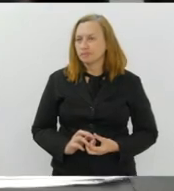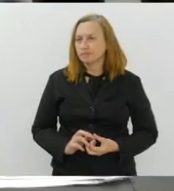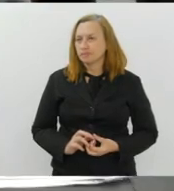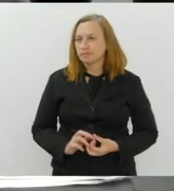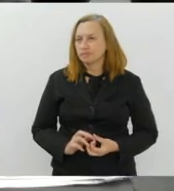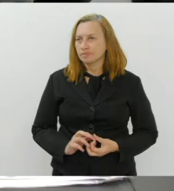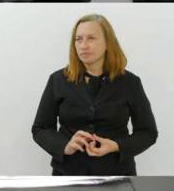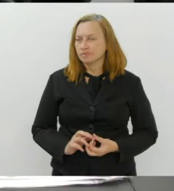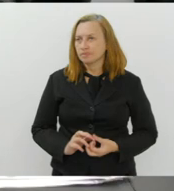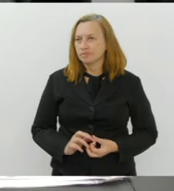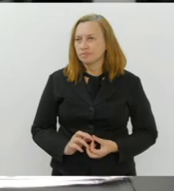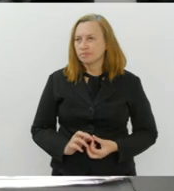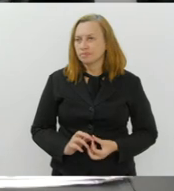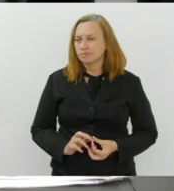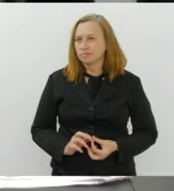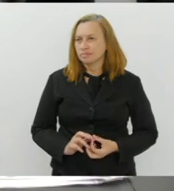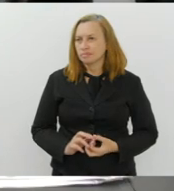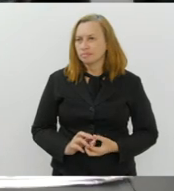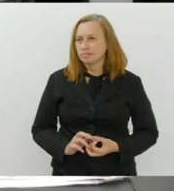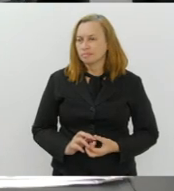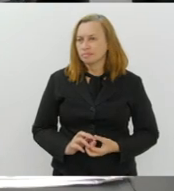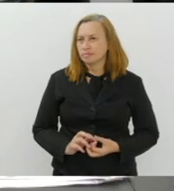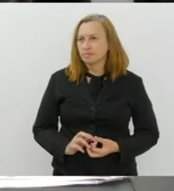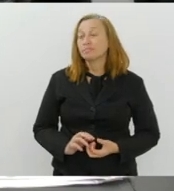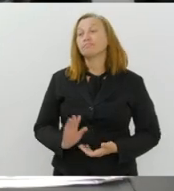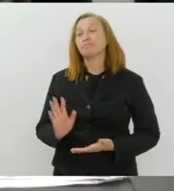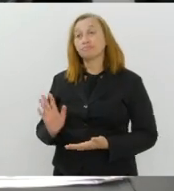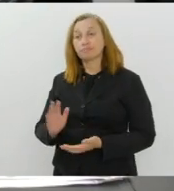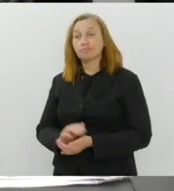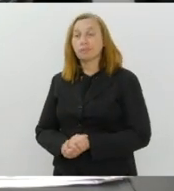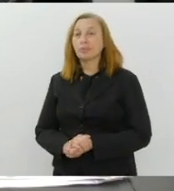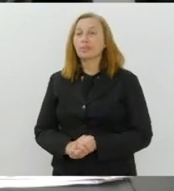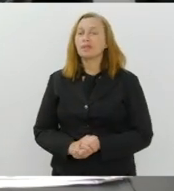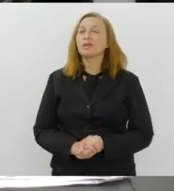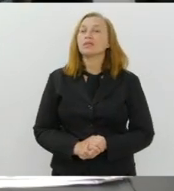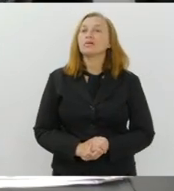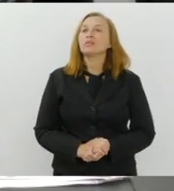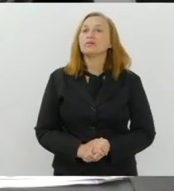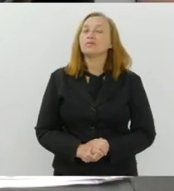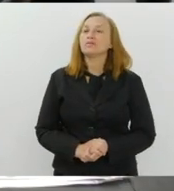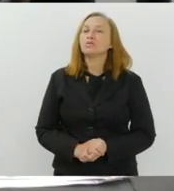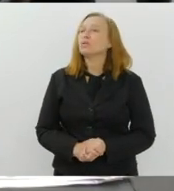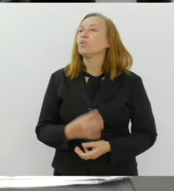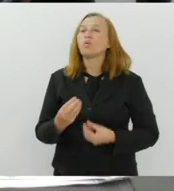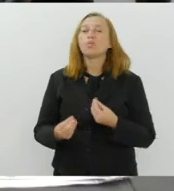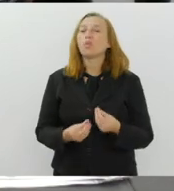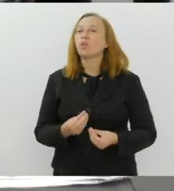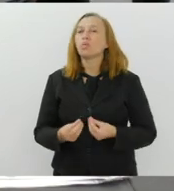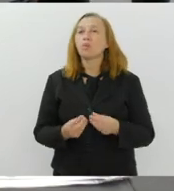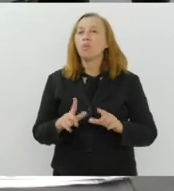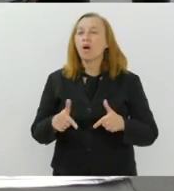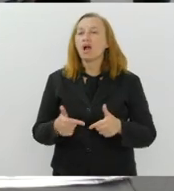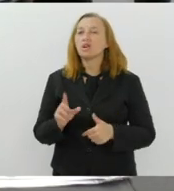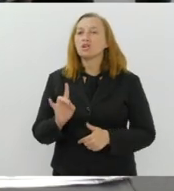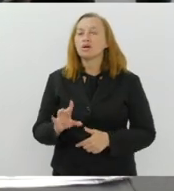Então vamos fazer me o seguinte. Responda, deputada, só para eu vamos entender, fazer o seguinte. Marta. Quem, como que funciona, tá? Só para a gente seguir o rito aqui.